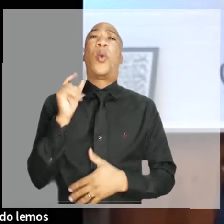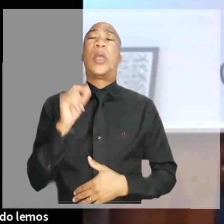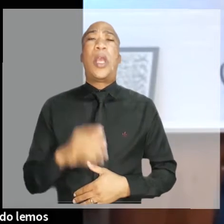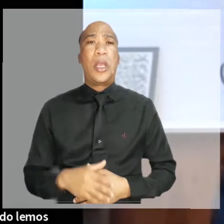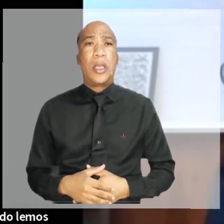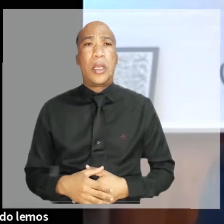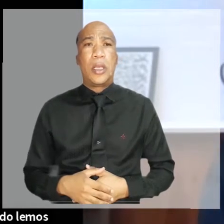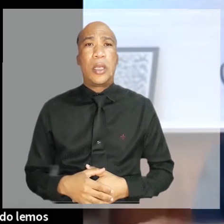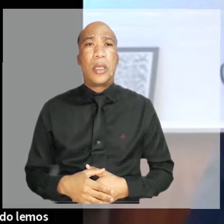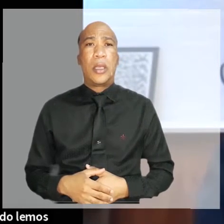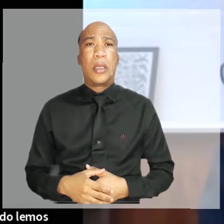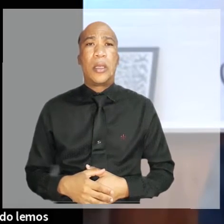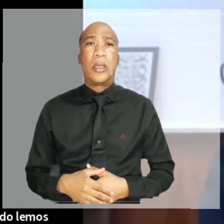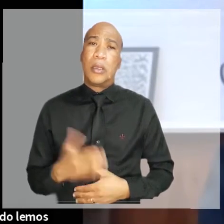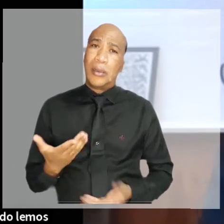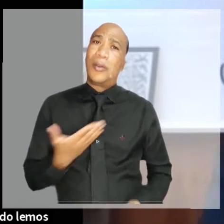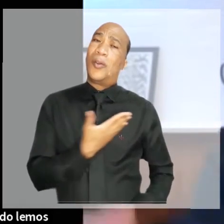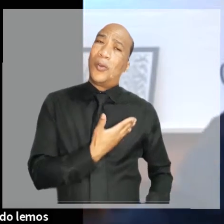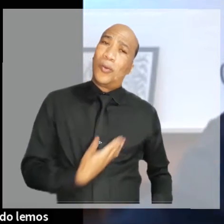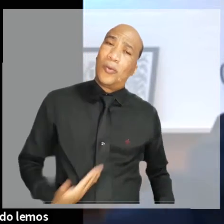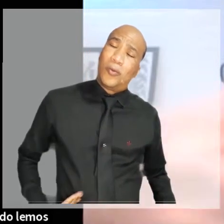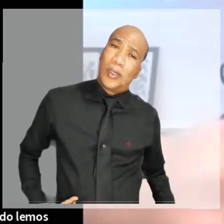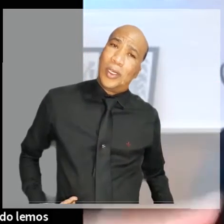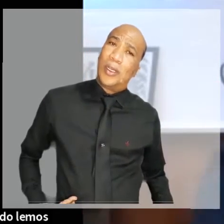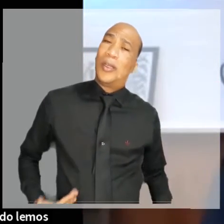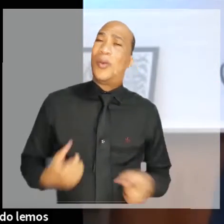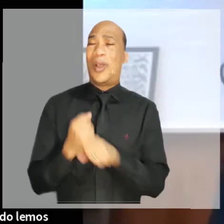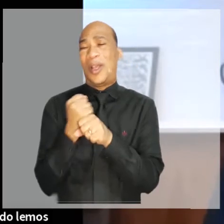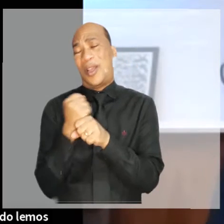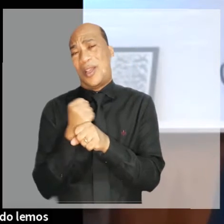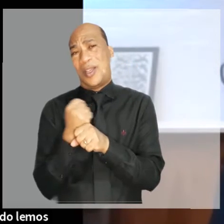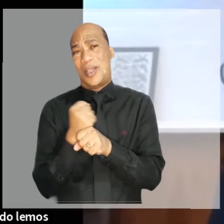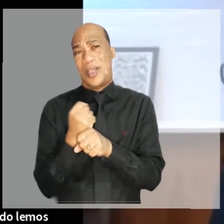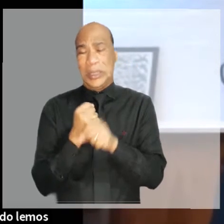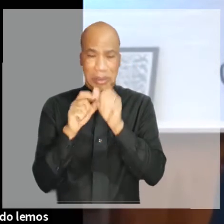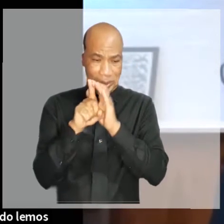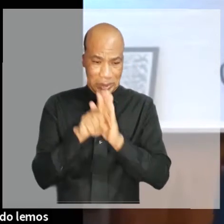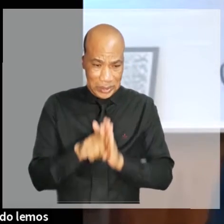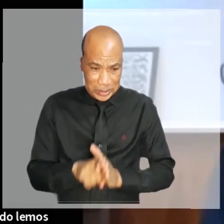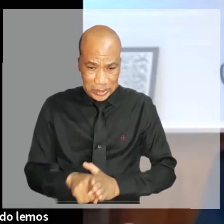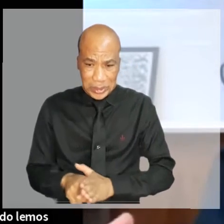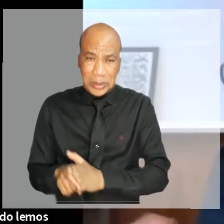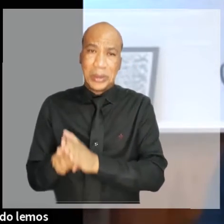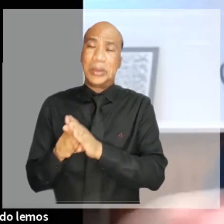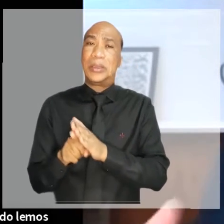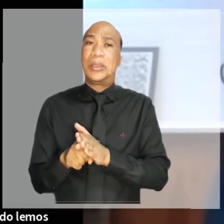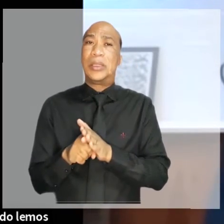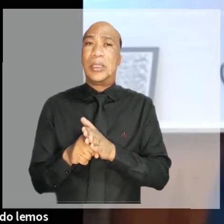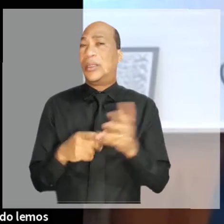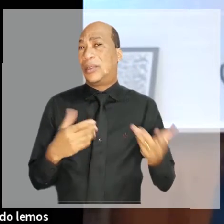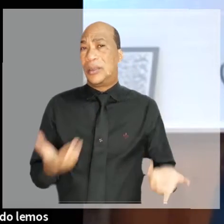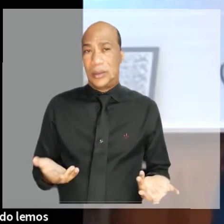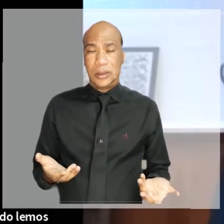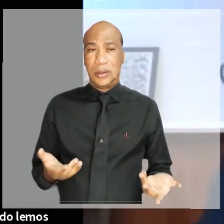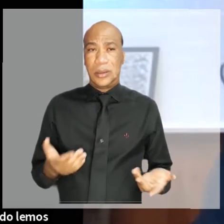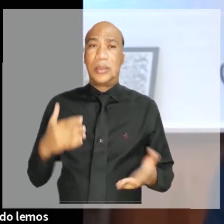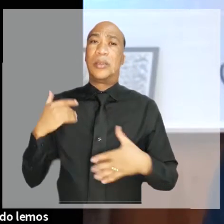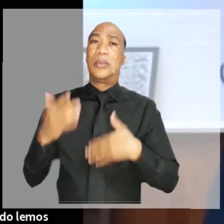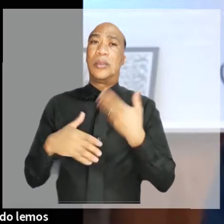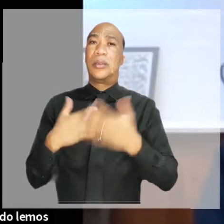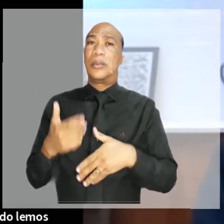recursos públicos que depois foram consolidados. Então, o iPhone ele é uma montagem, né,